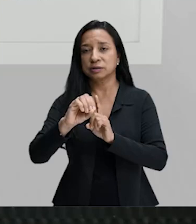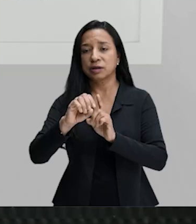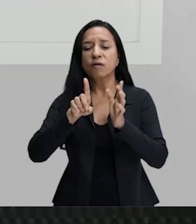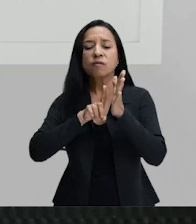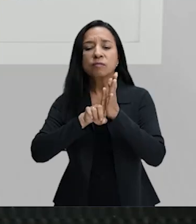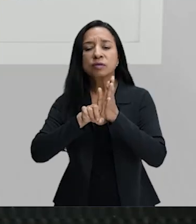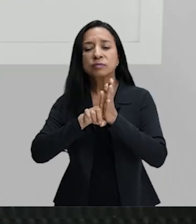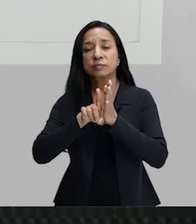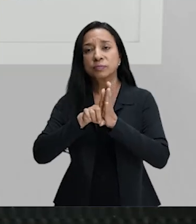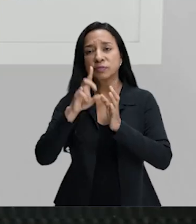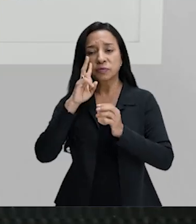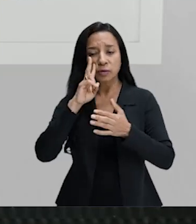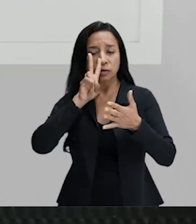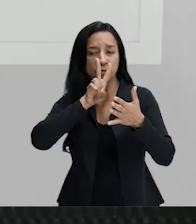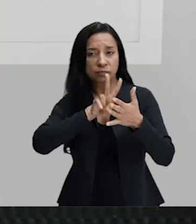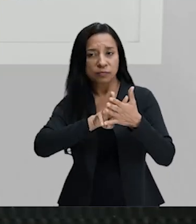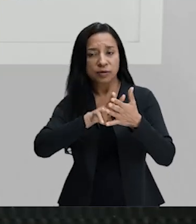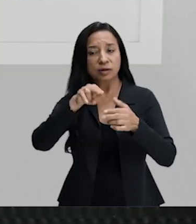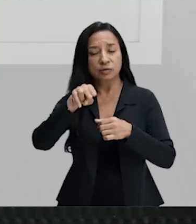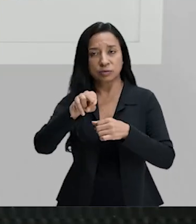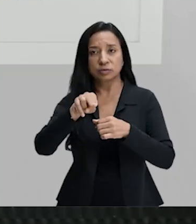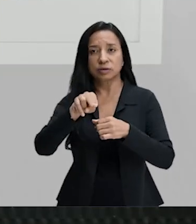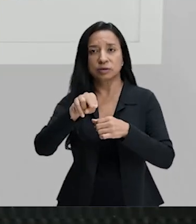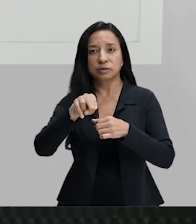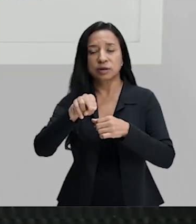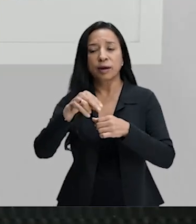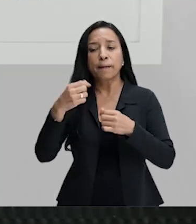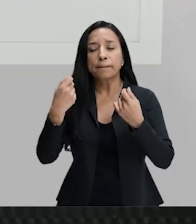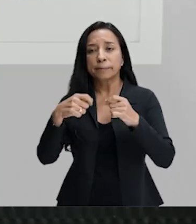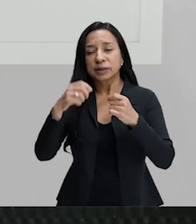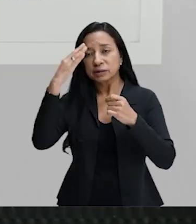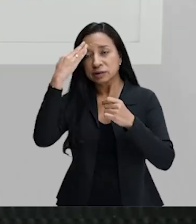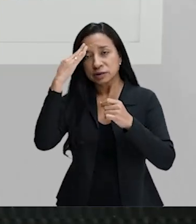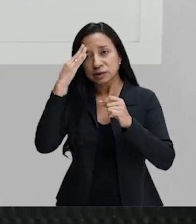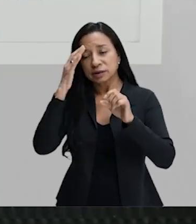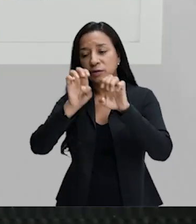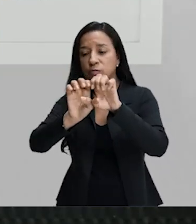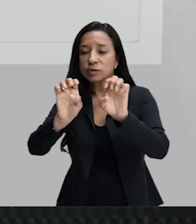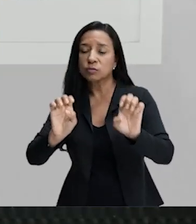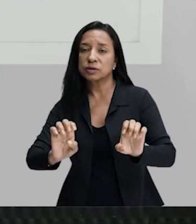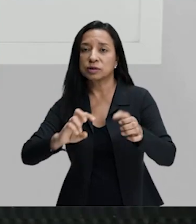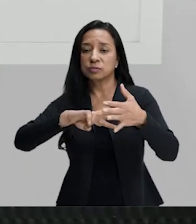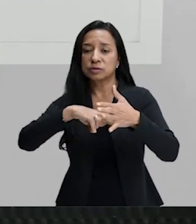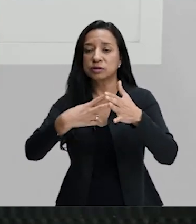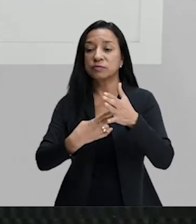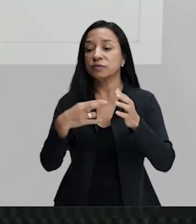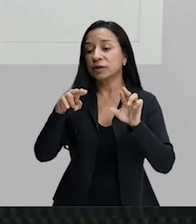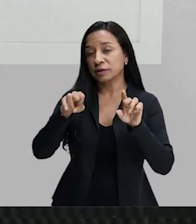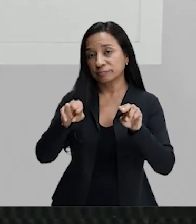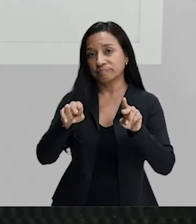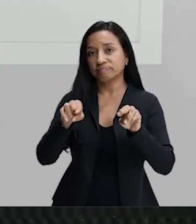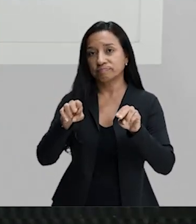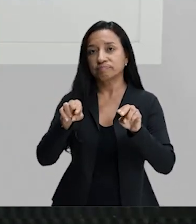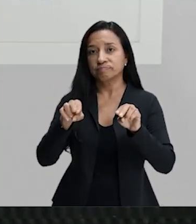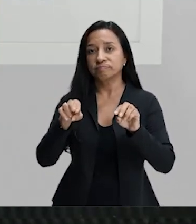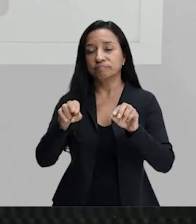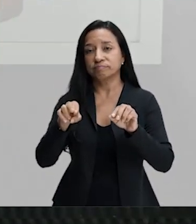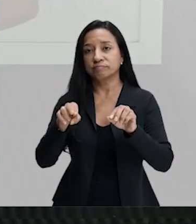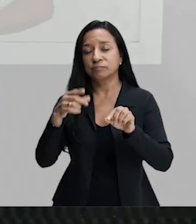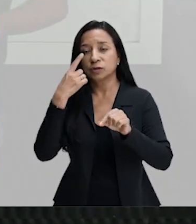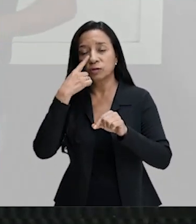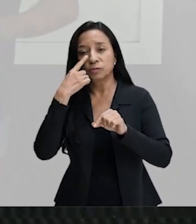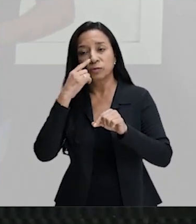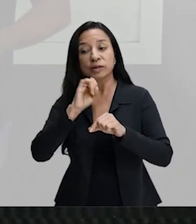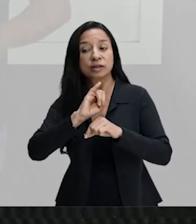que uma equação, ela é, antes de tudo, uma igualdade. Então, vamos ver se essa igualdade é